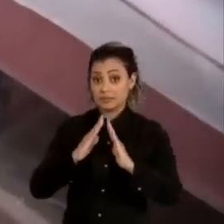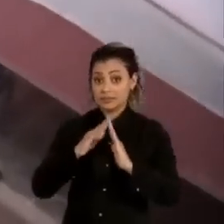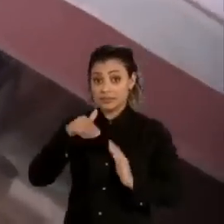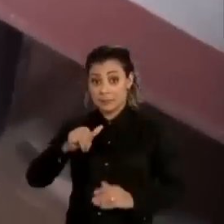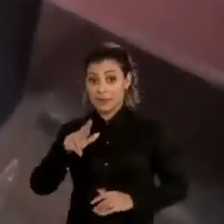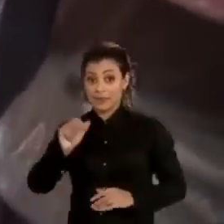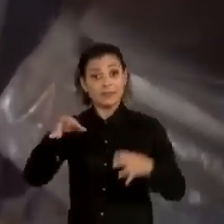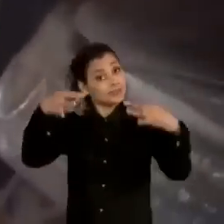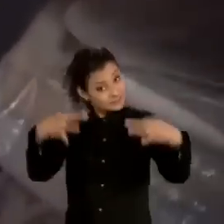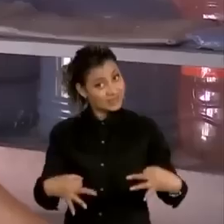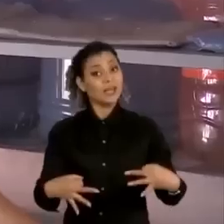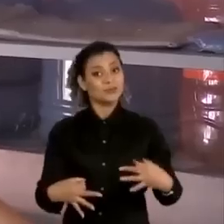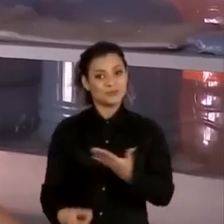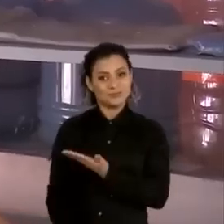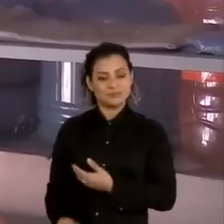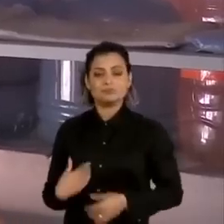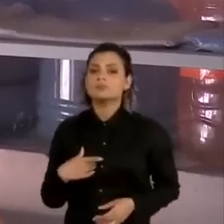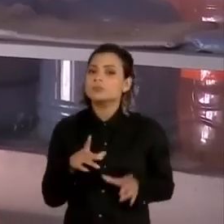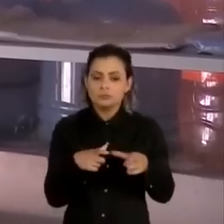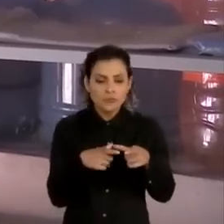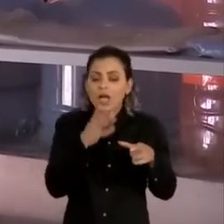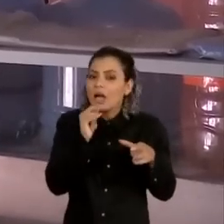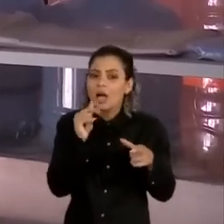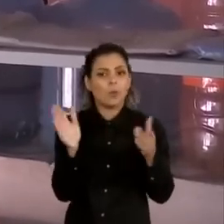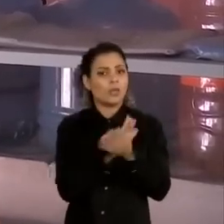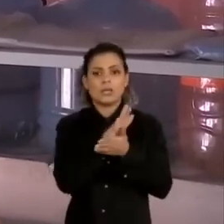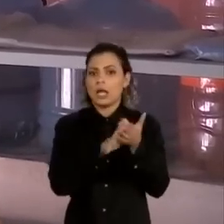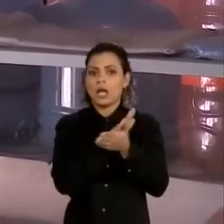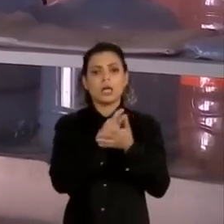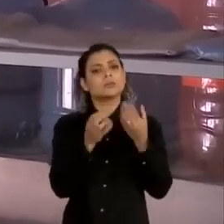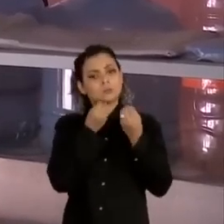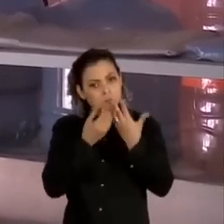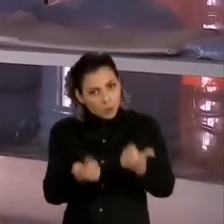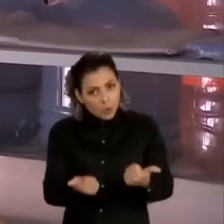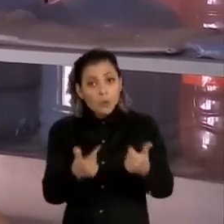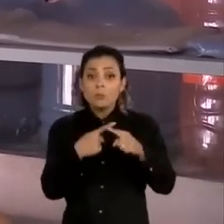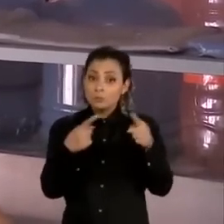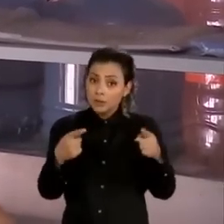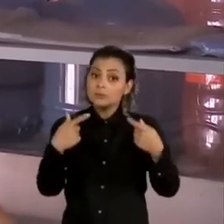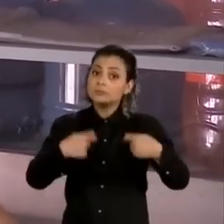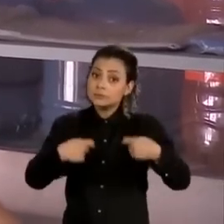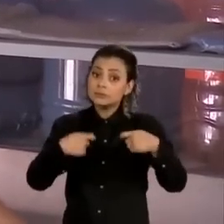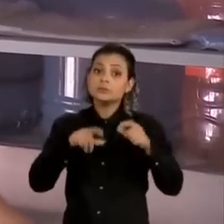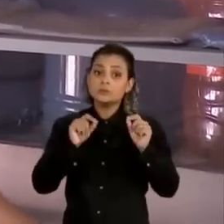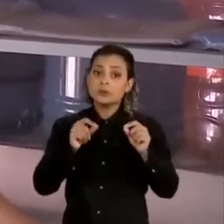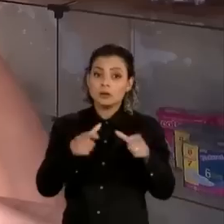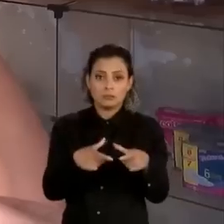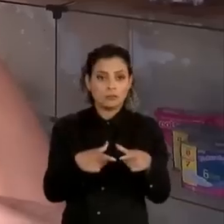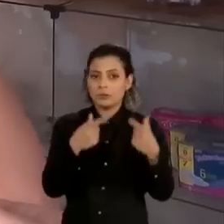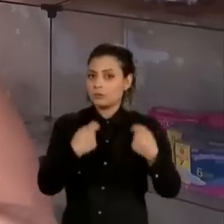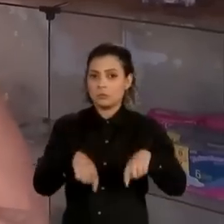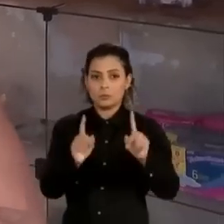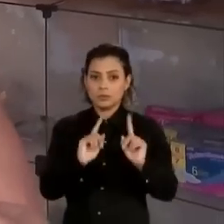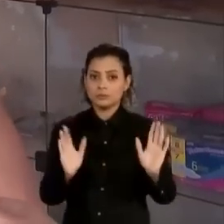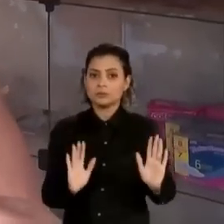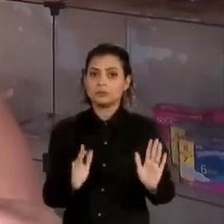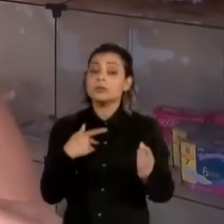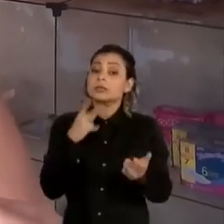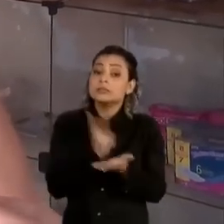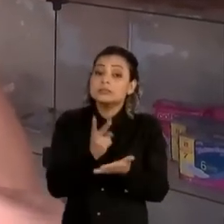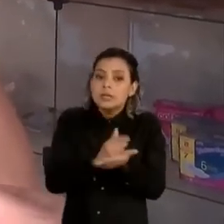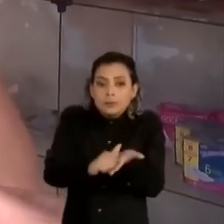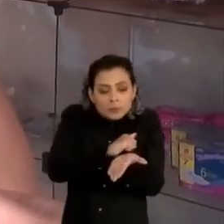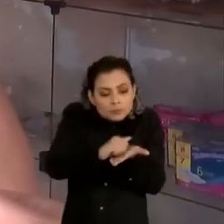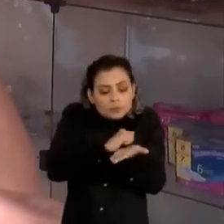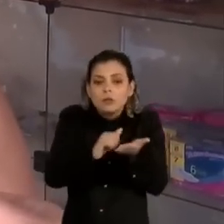tudo certo. Os pratinhos estavam tudo sem água, tudo sequinho, né? Mas a gente tem que retirar, né? Porque não precisa do pratinho. Sempre lavado,